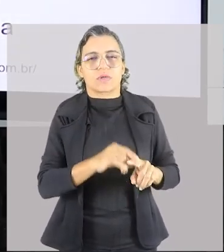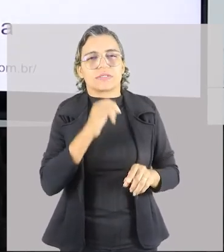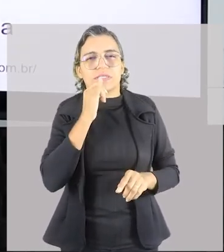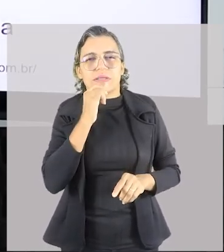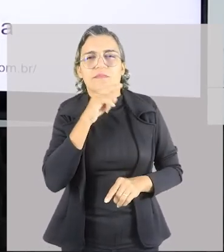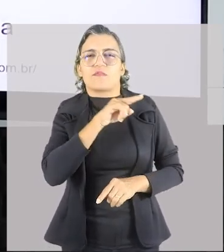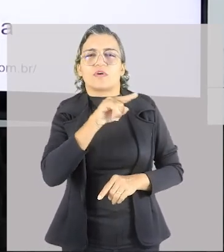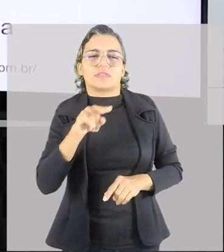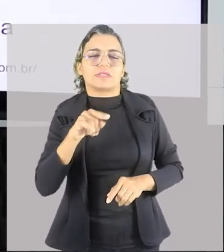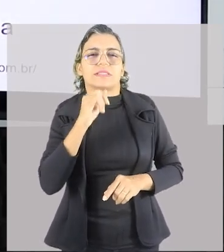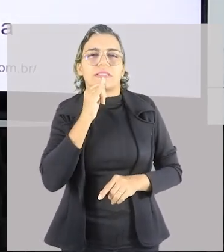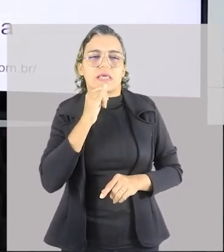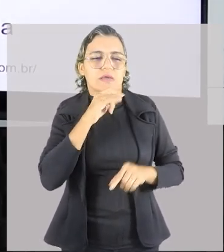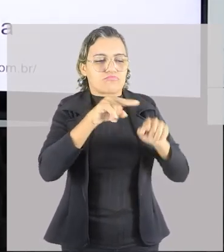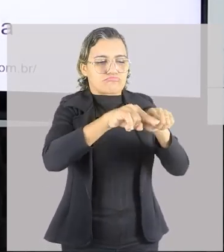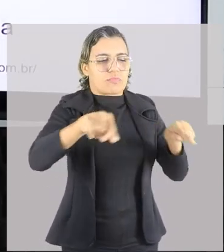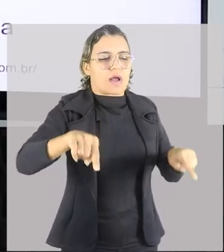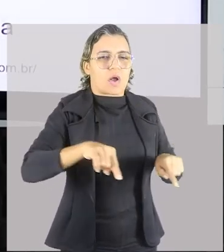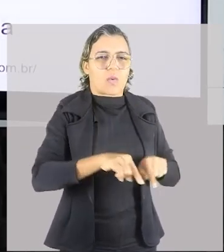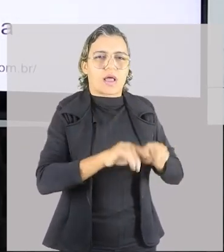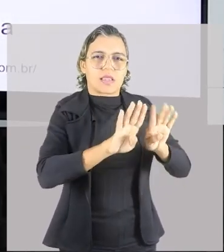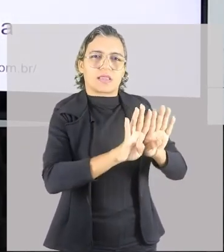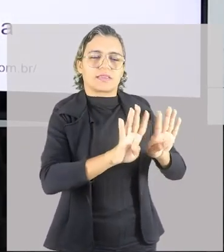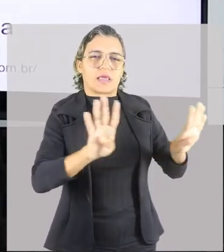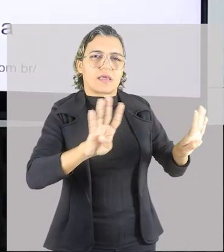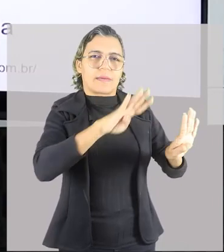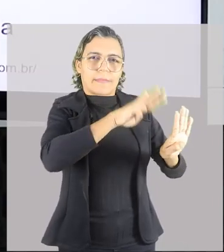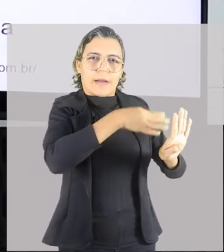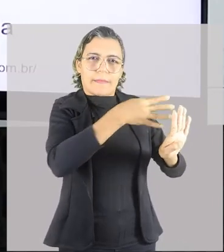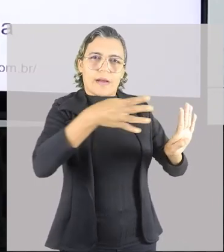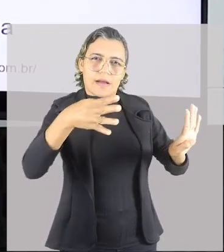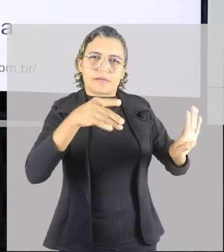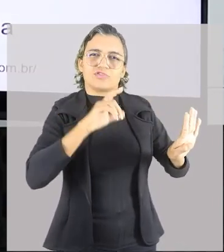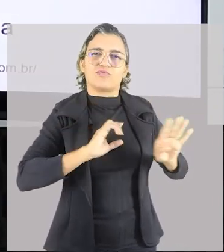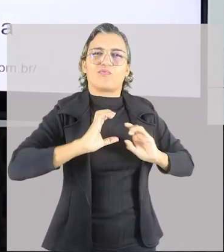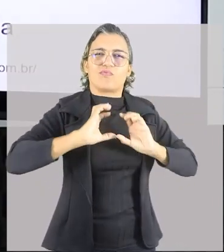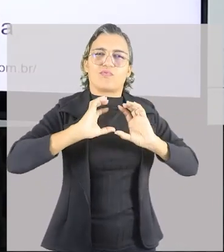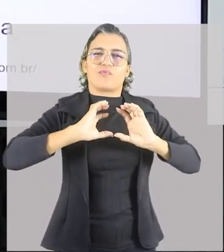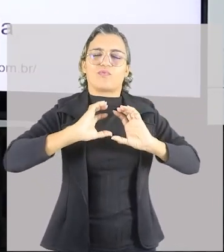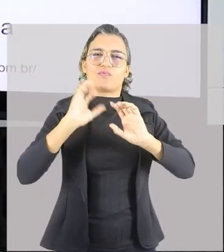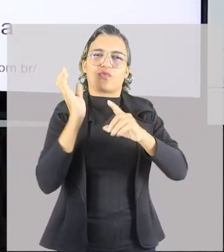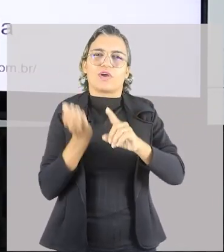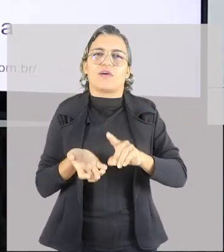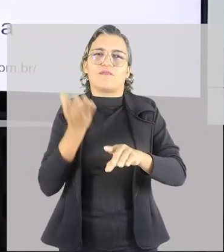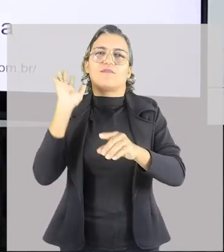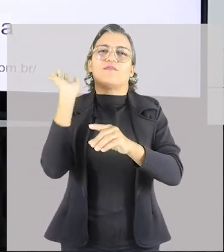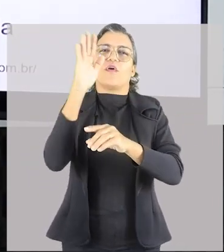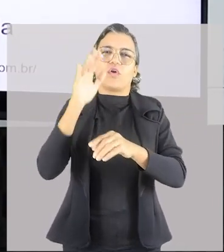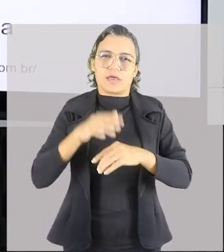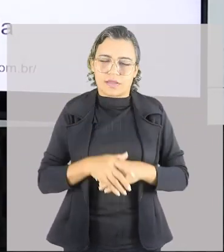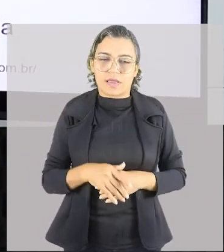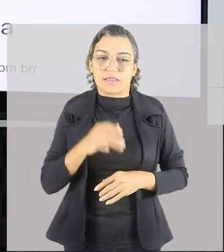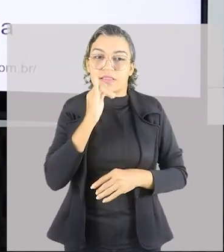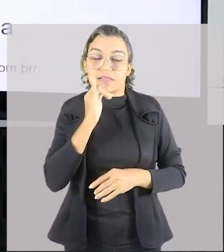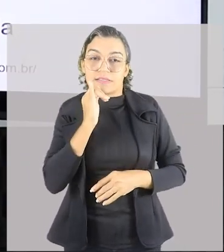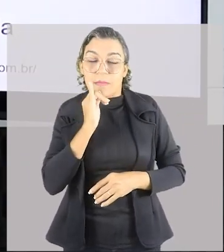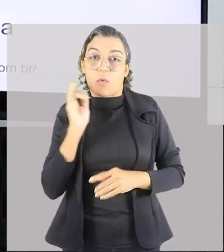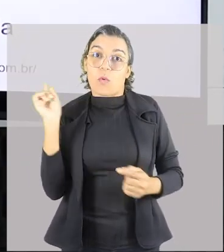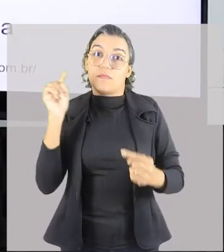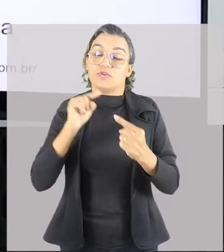quadra de vôlei com a rede separando essa quadra e tem duas equipes jogando e ambos, o objetivo de ambos